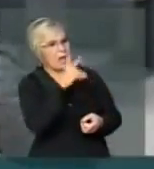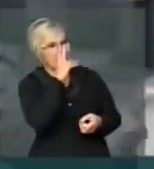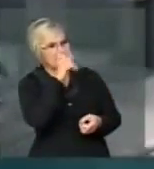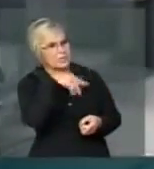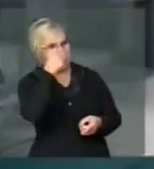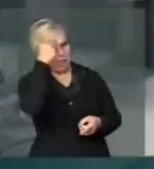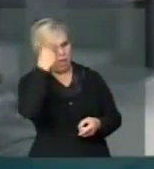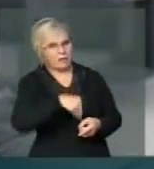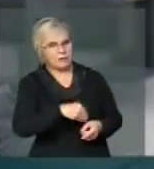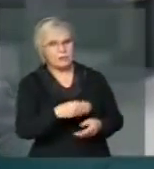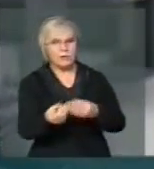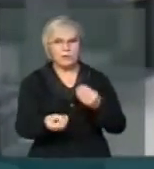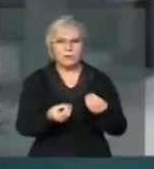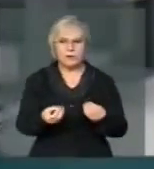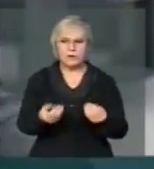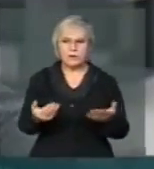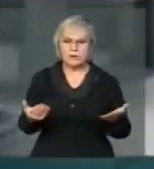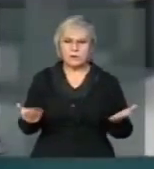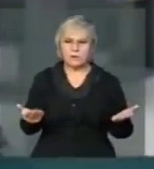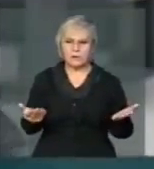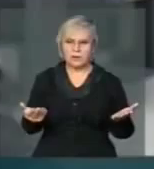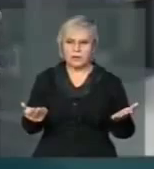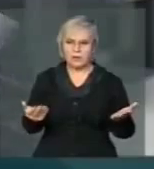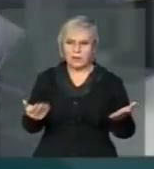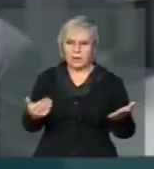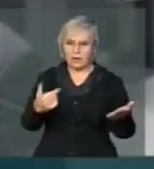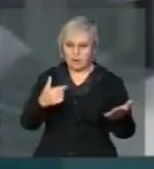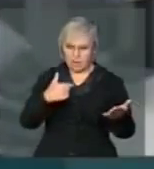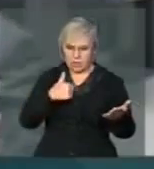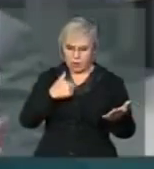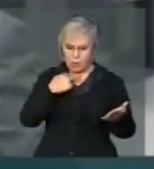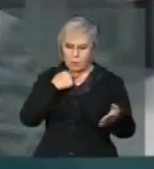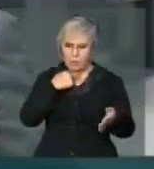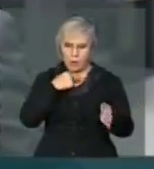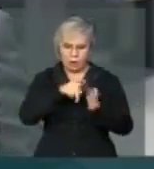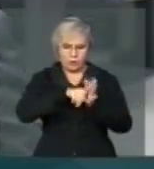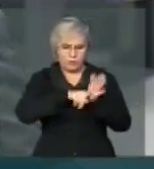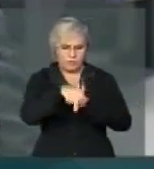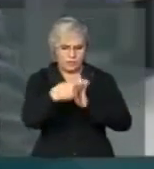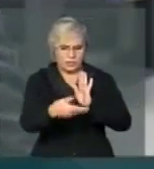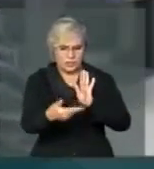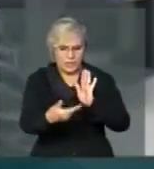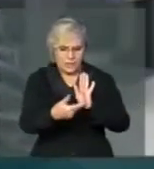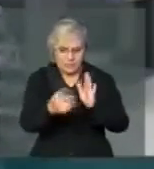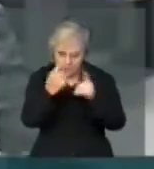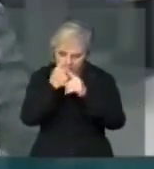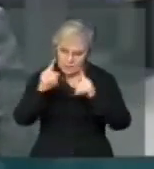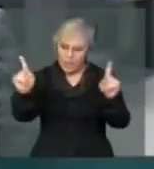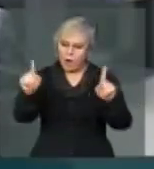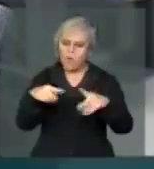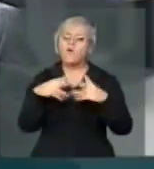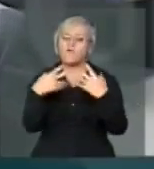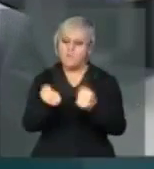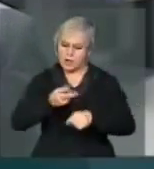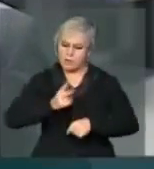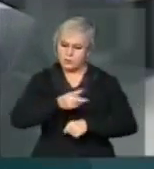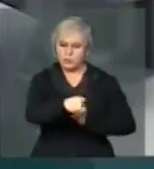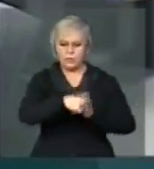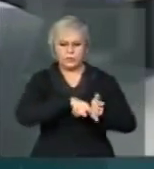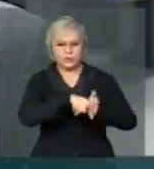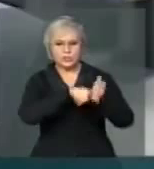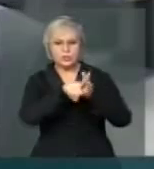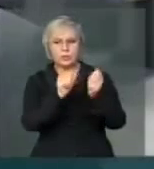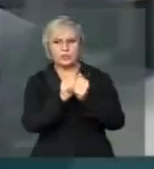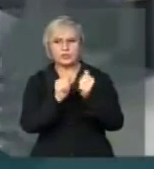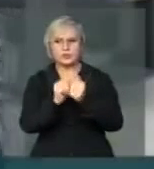fato de disputar a eleição da presidência da Câmara me impede de poder falar nessa casa de investigar. Não vai impedir, deputado Glauber. Nós vamos continuar fazendo a apuração